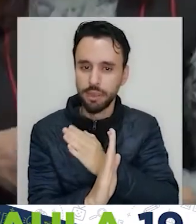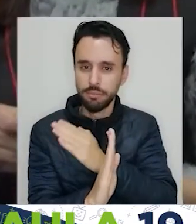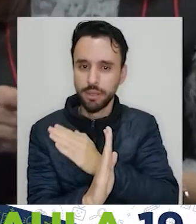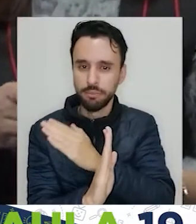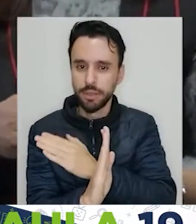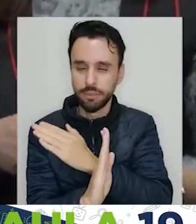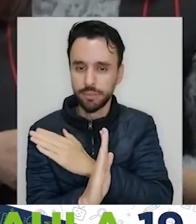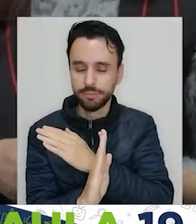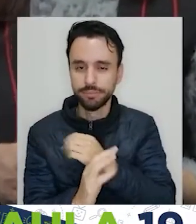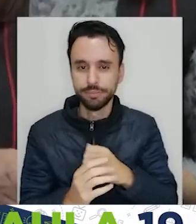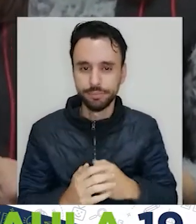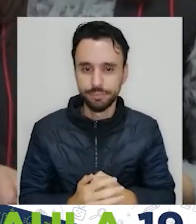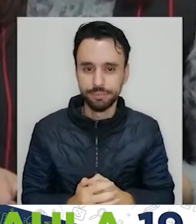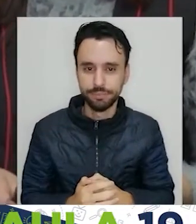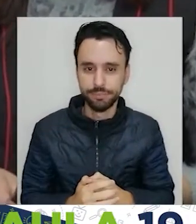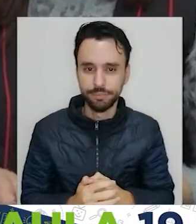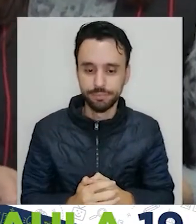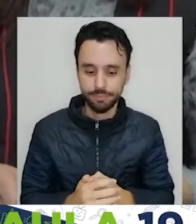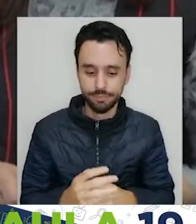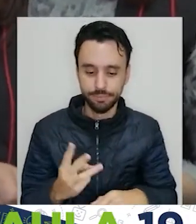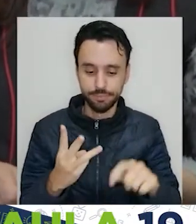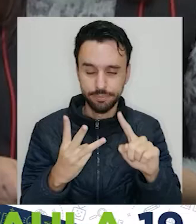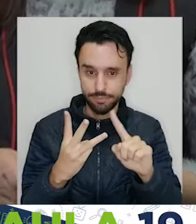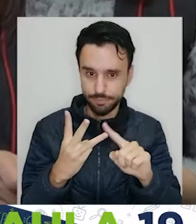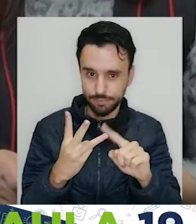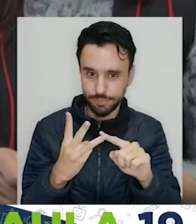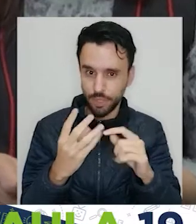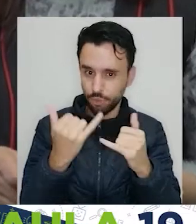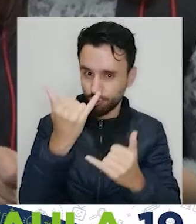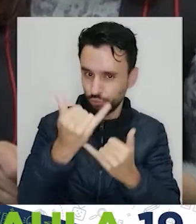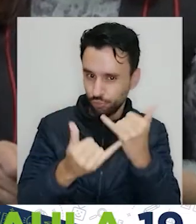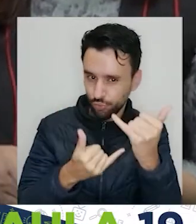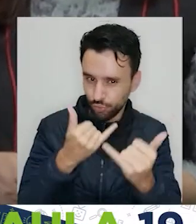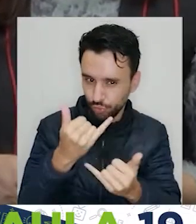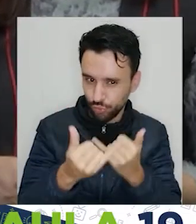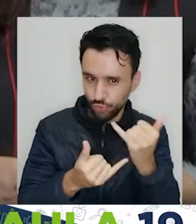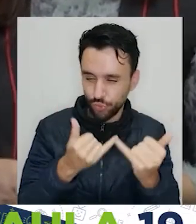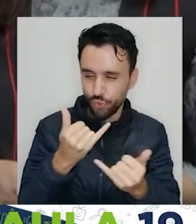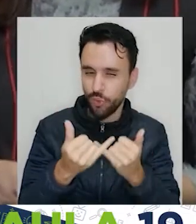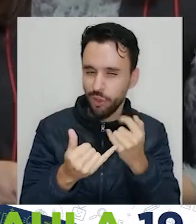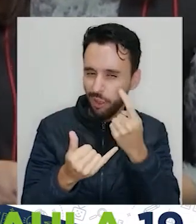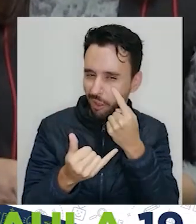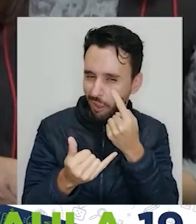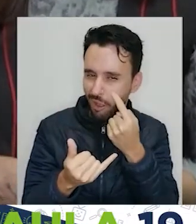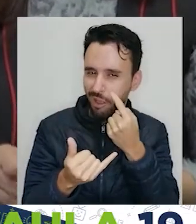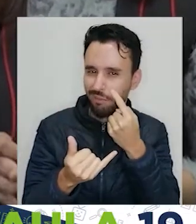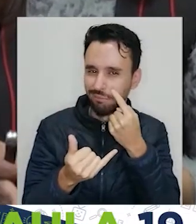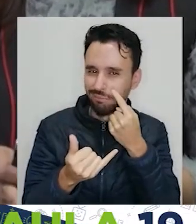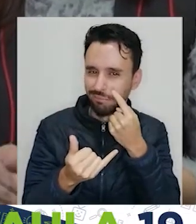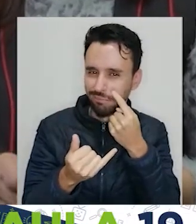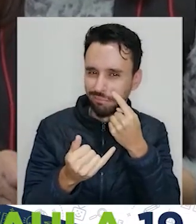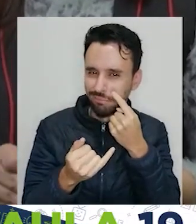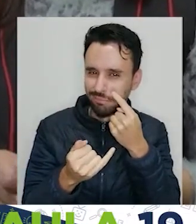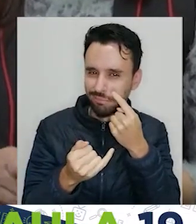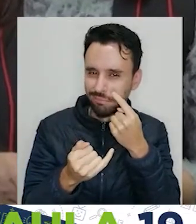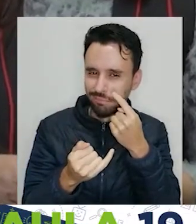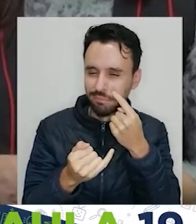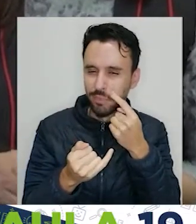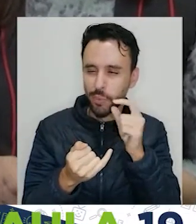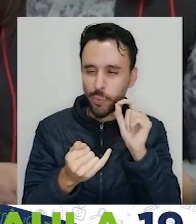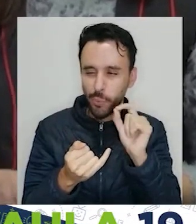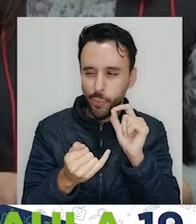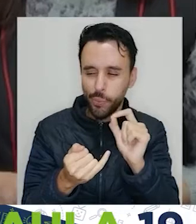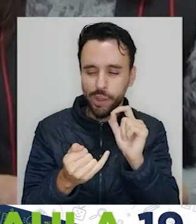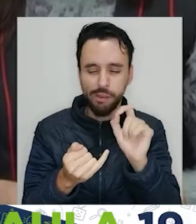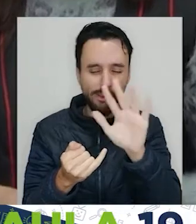Recordando. Depois teremos um jogo. Olha só as pistas ali para vocês. Aquelas imagens. O que será